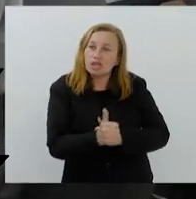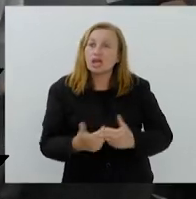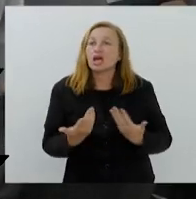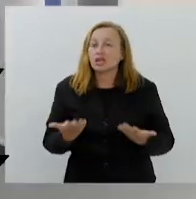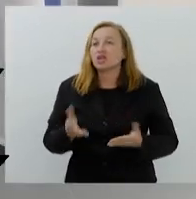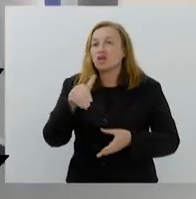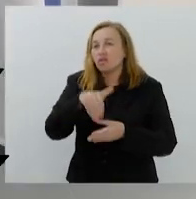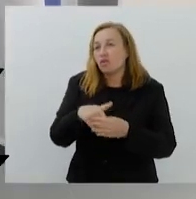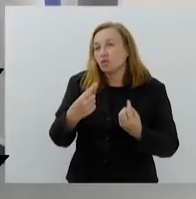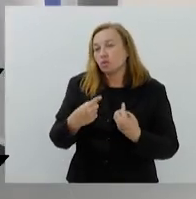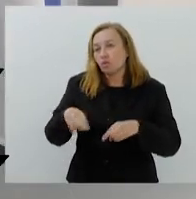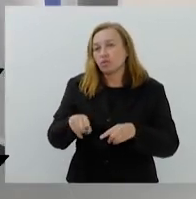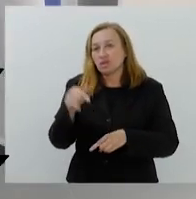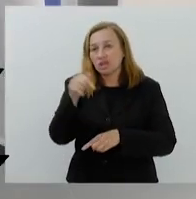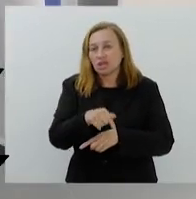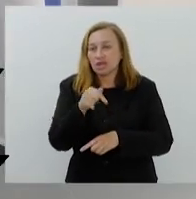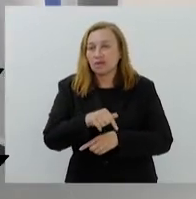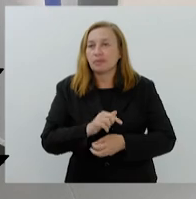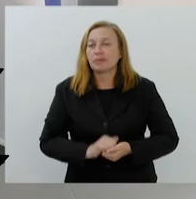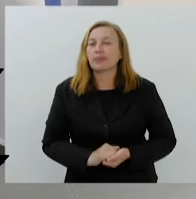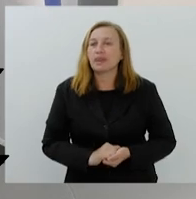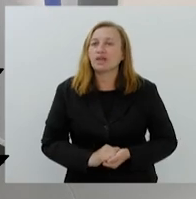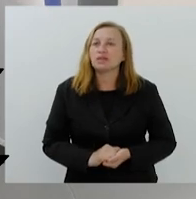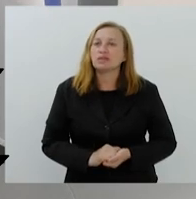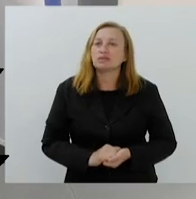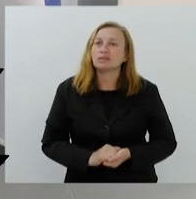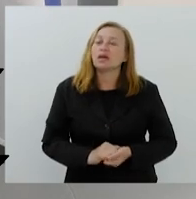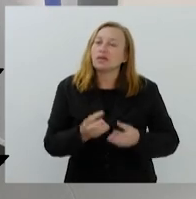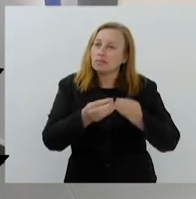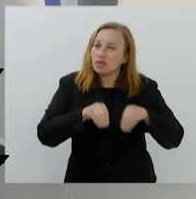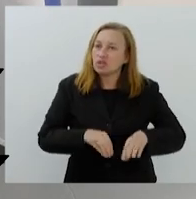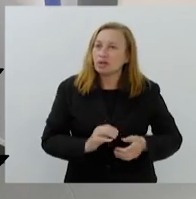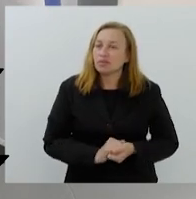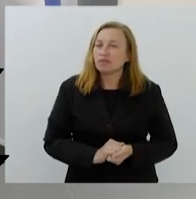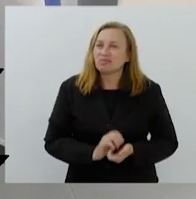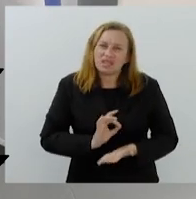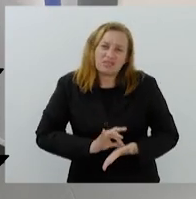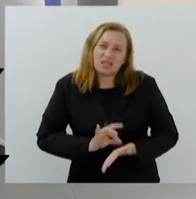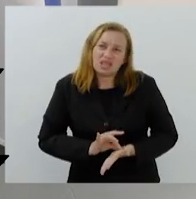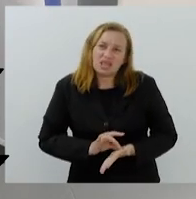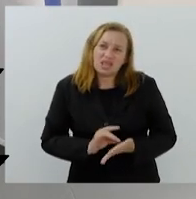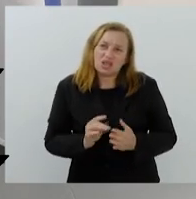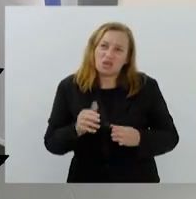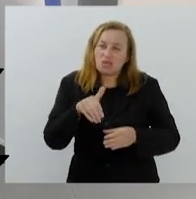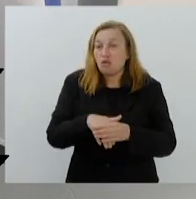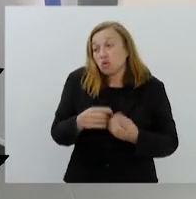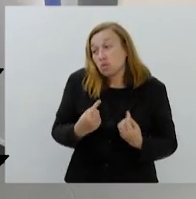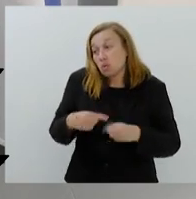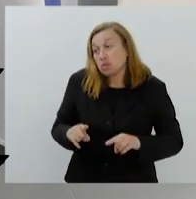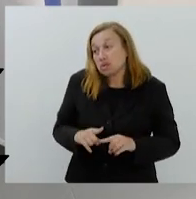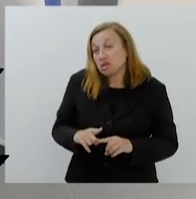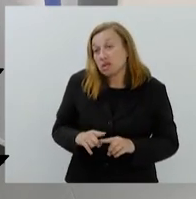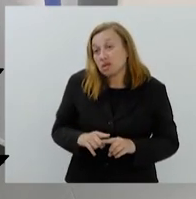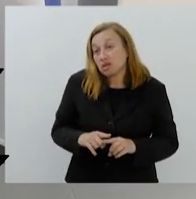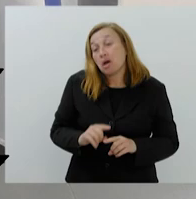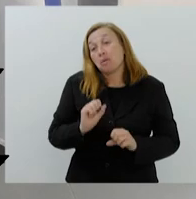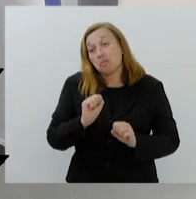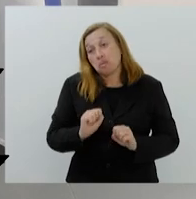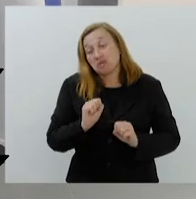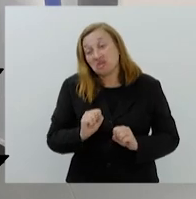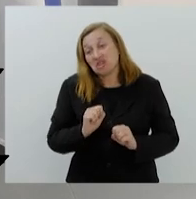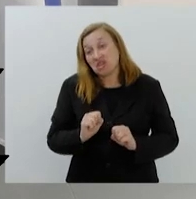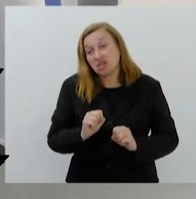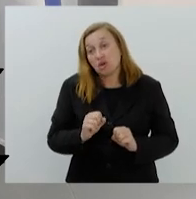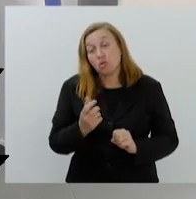voto divergente aqui pela... Pela prejudicabilidade. Na verdade, não é nem voto divergente. Poderia ser um voto me designar